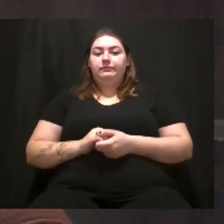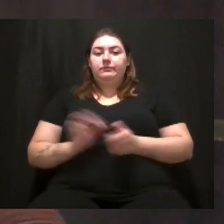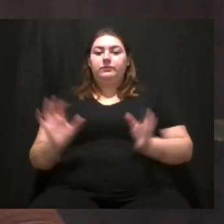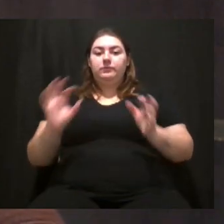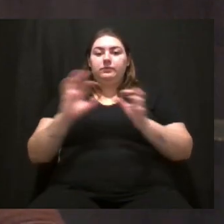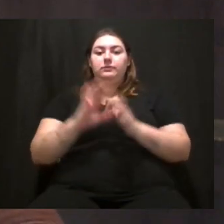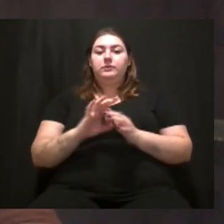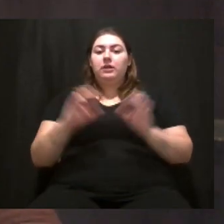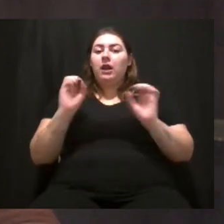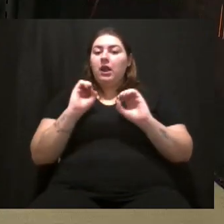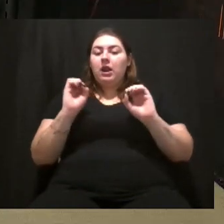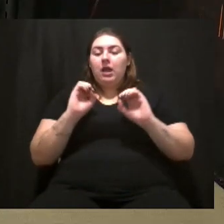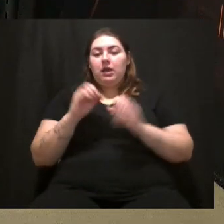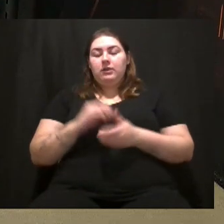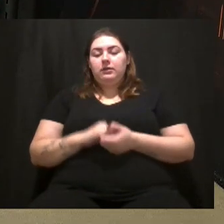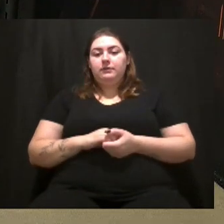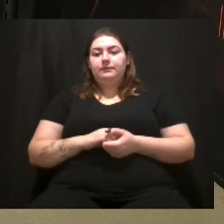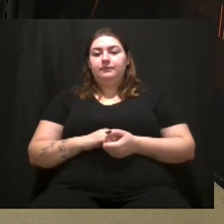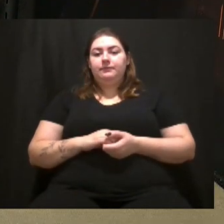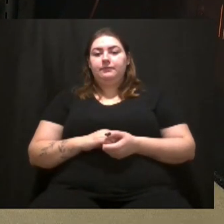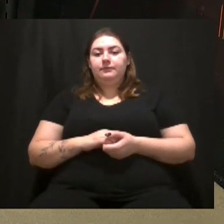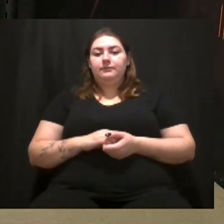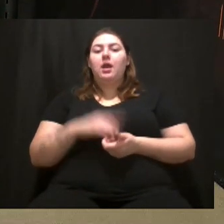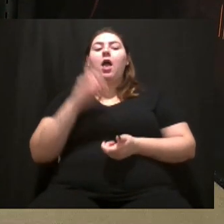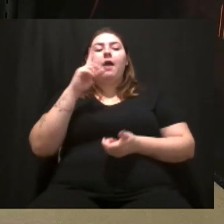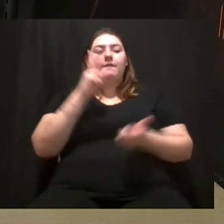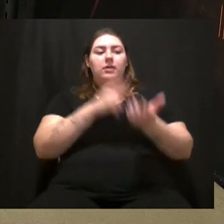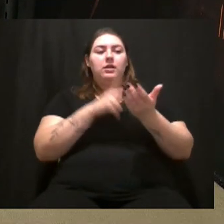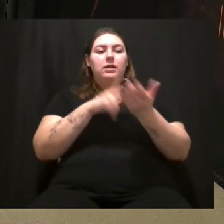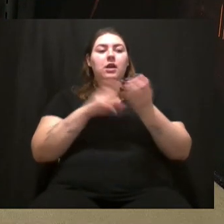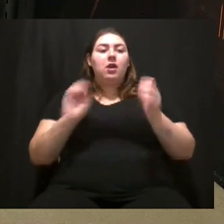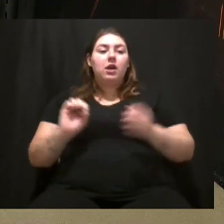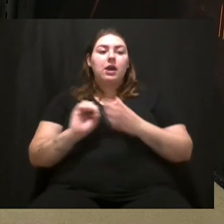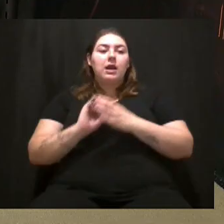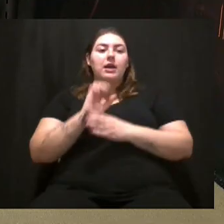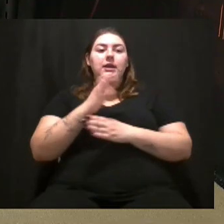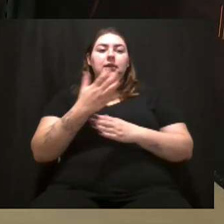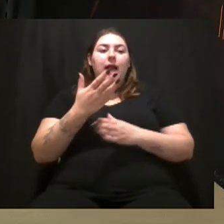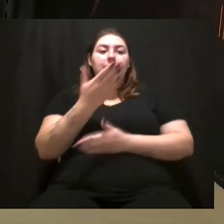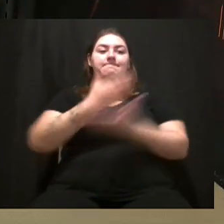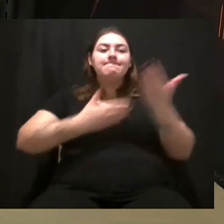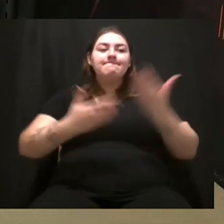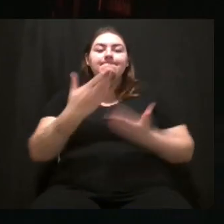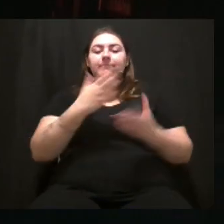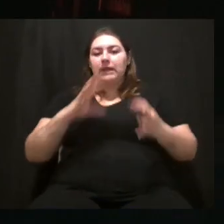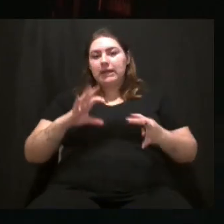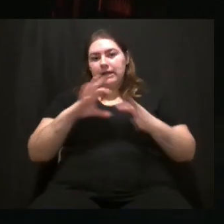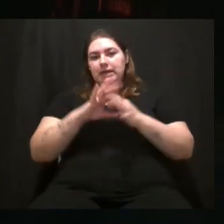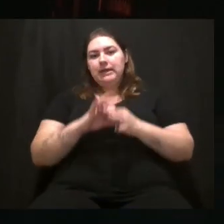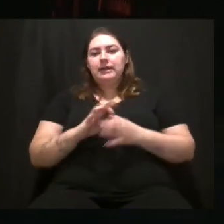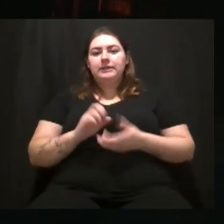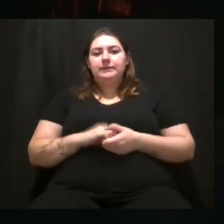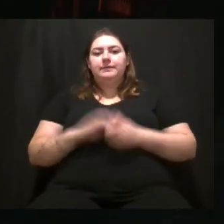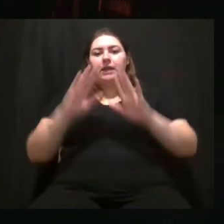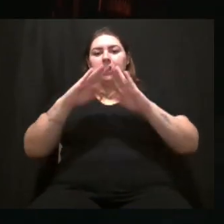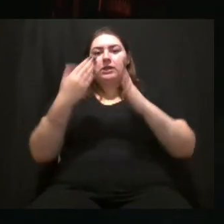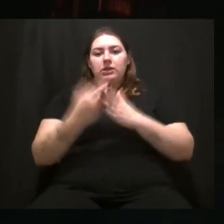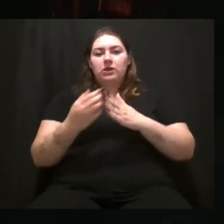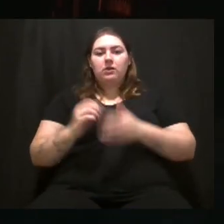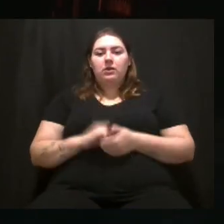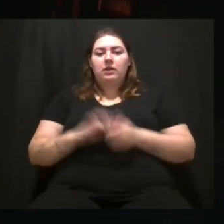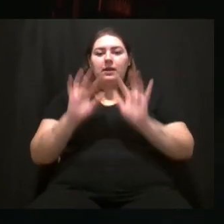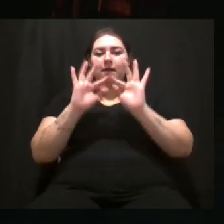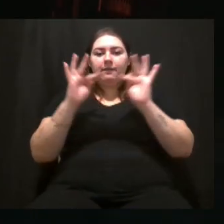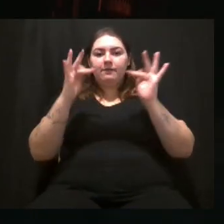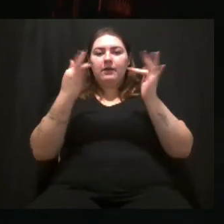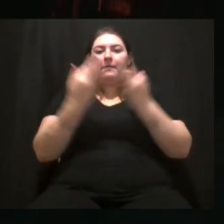mesmo, né? Exatamente, né? Criar vínculos. E a escola se torna uma segunda família, né? Primeiro a família, verdade. claro,